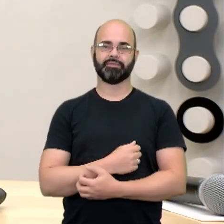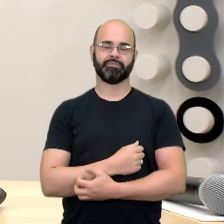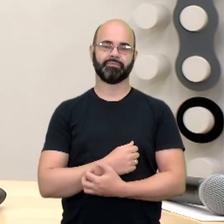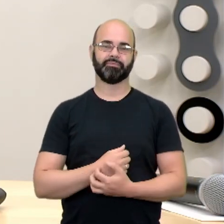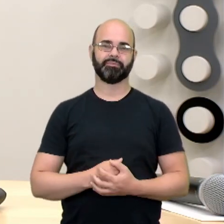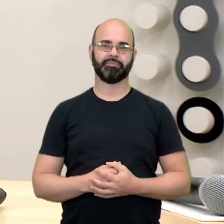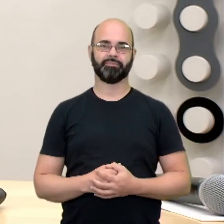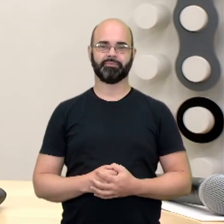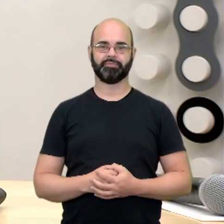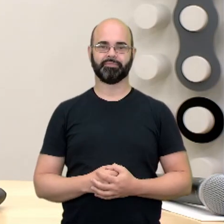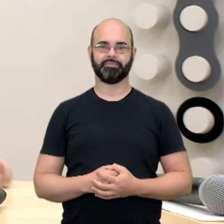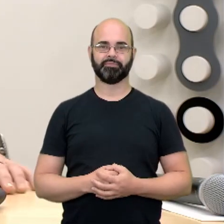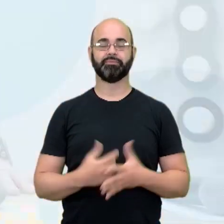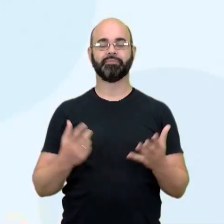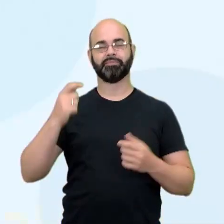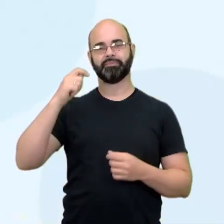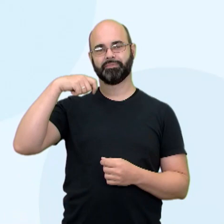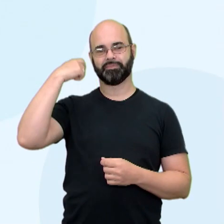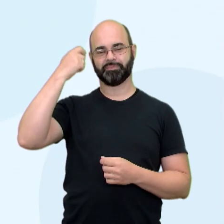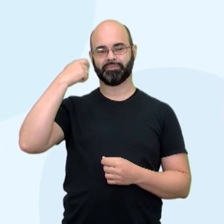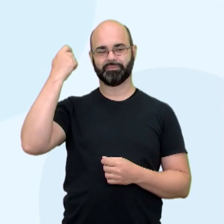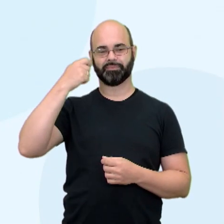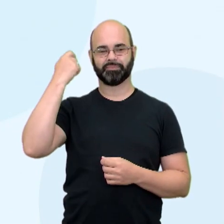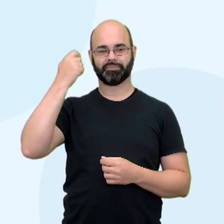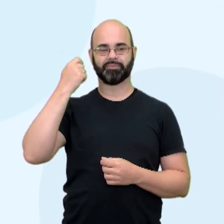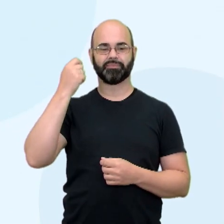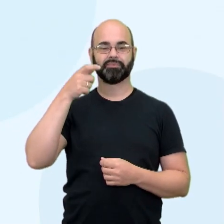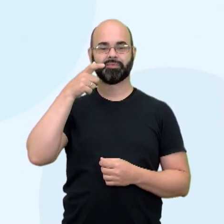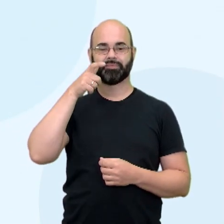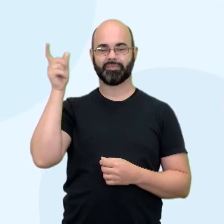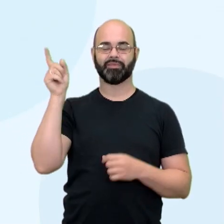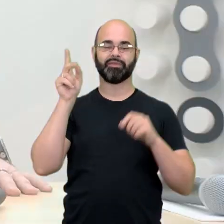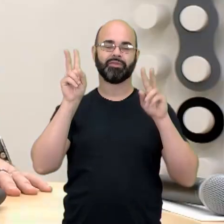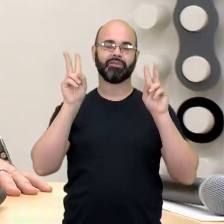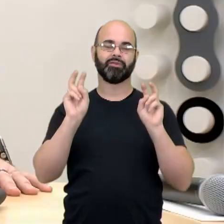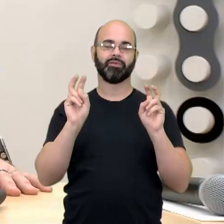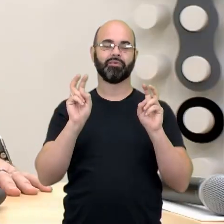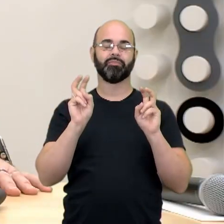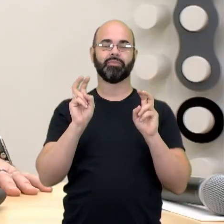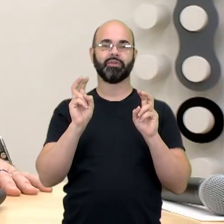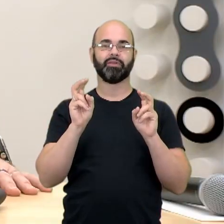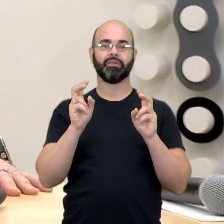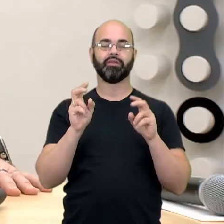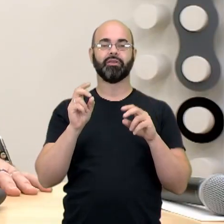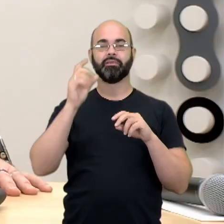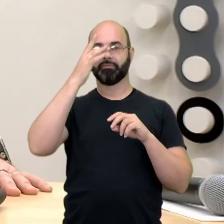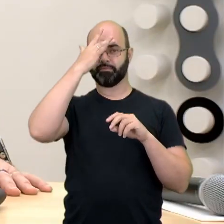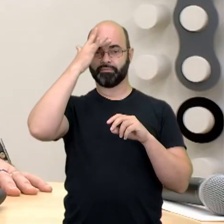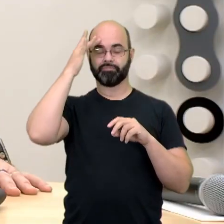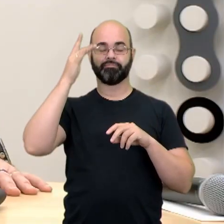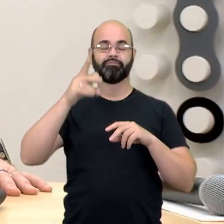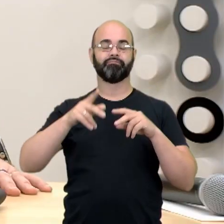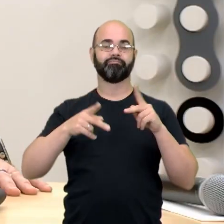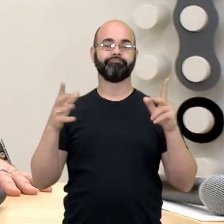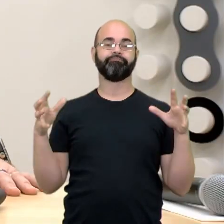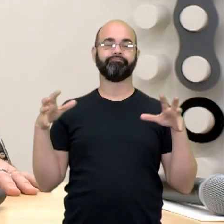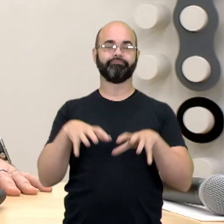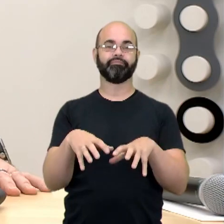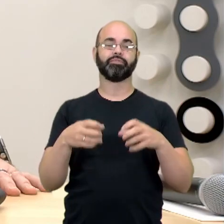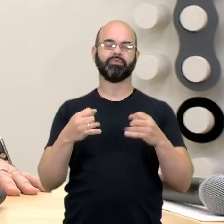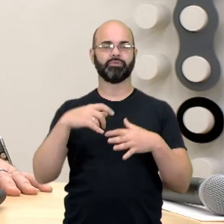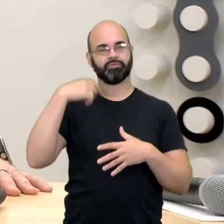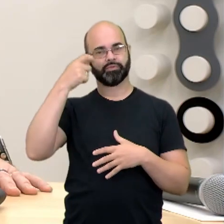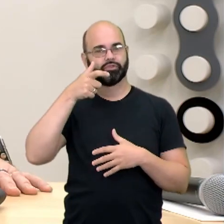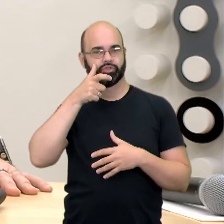aí, né, vendo um vídeo, né, falando sobre a concentração urbana, tá certo? Nós vamos ver o vídeo e